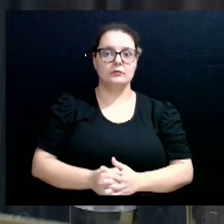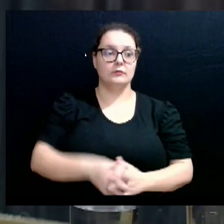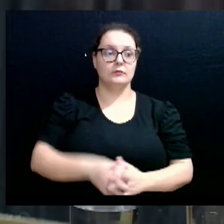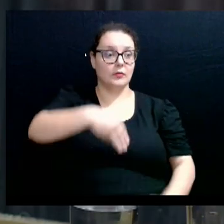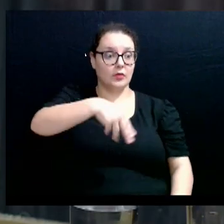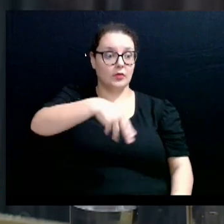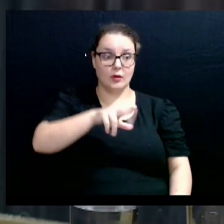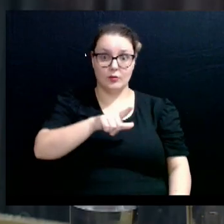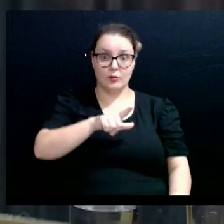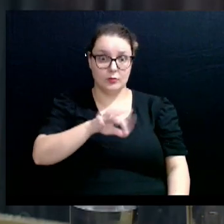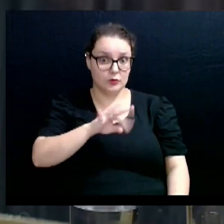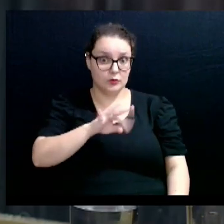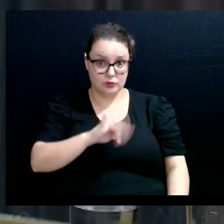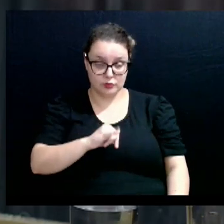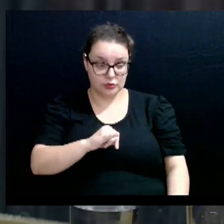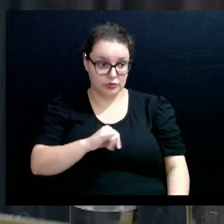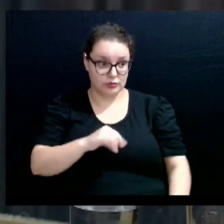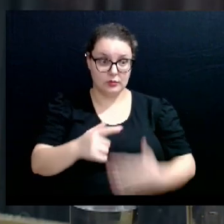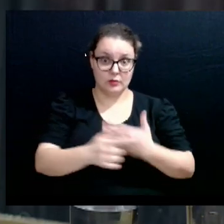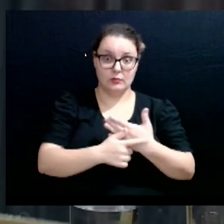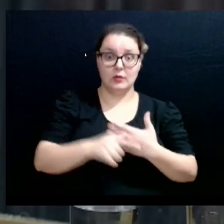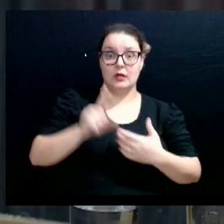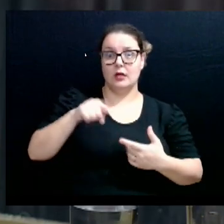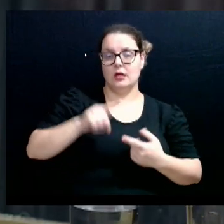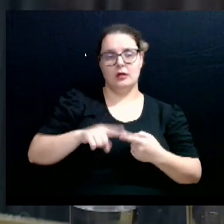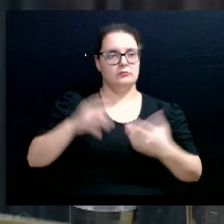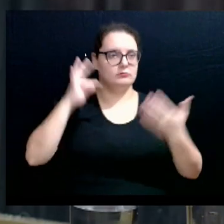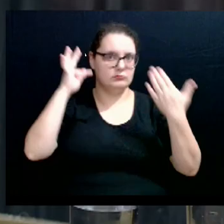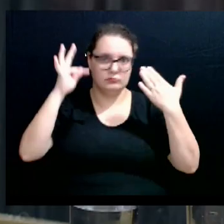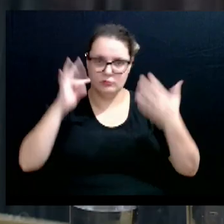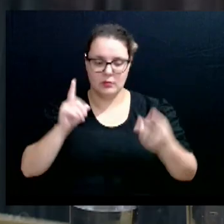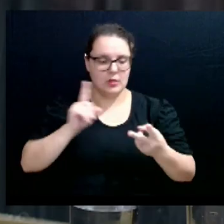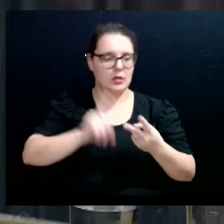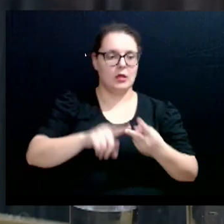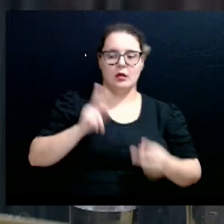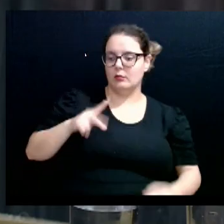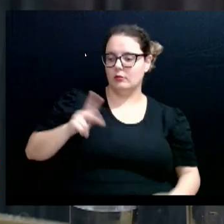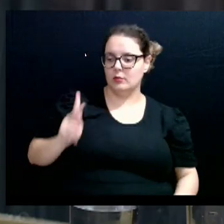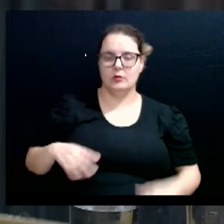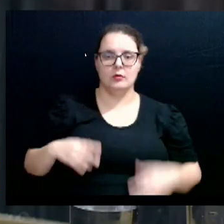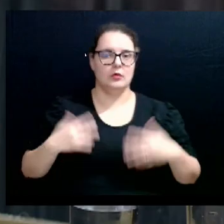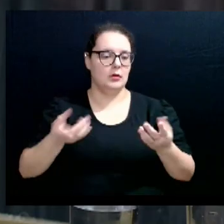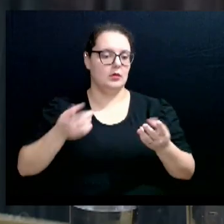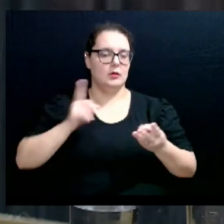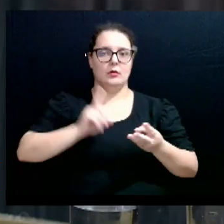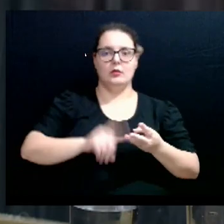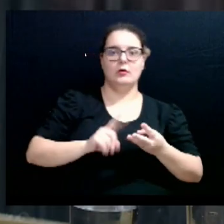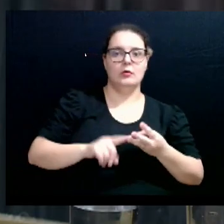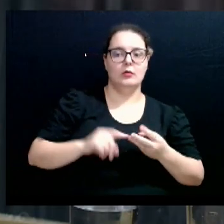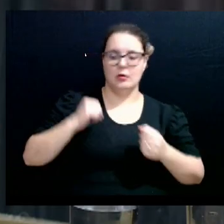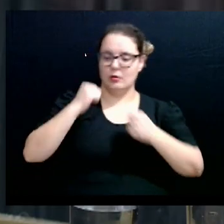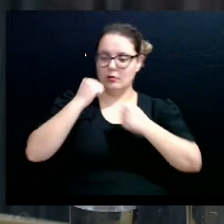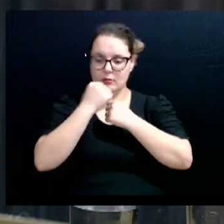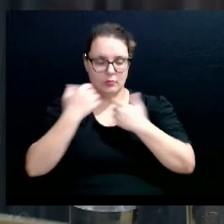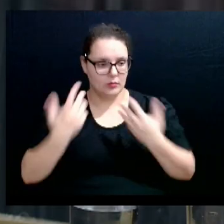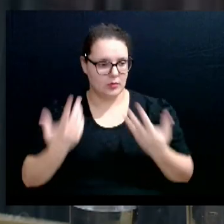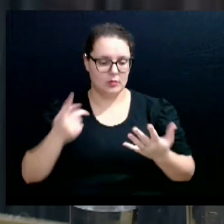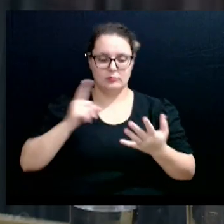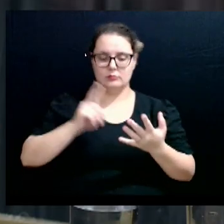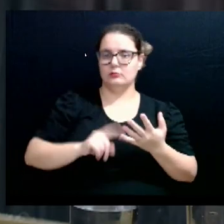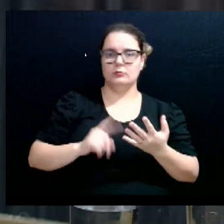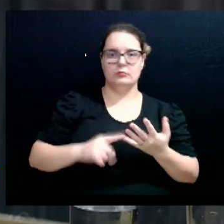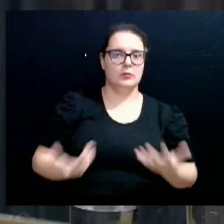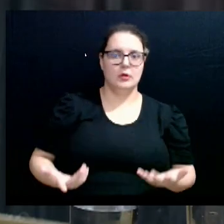multipapéis. Ele é o Exato. terapeuta, ele é o professor, ele é o protetor, ele tem que vestir aquela